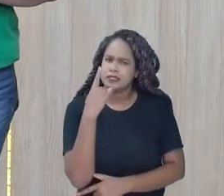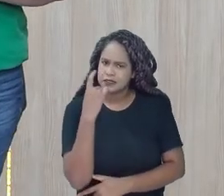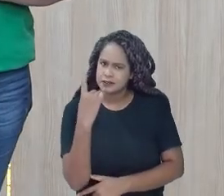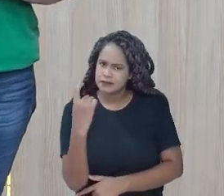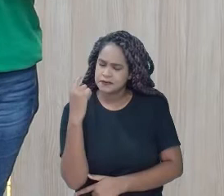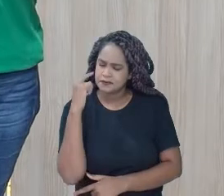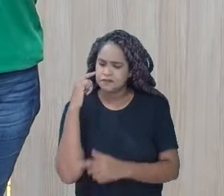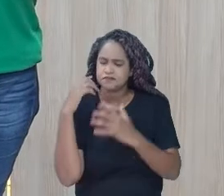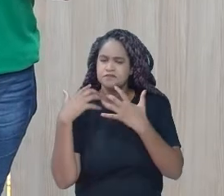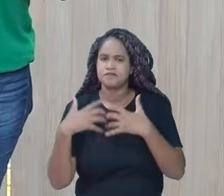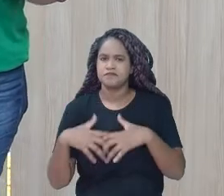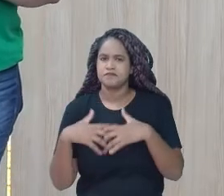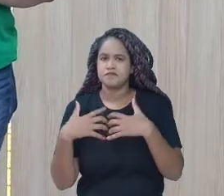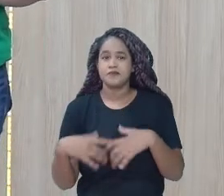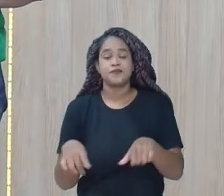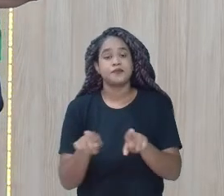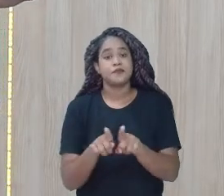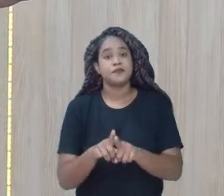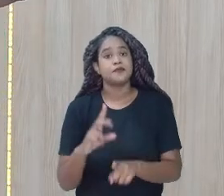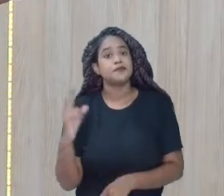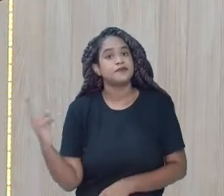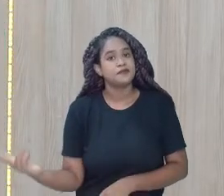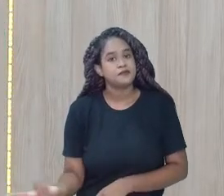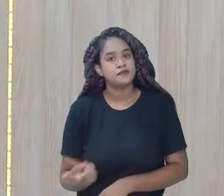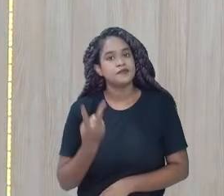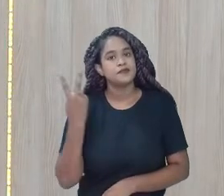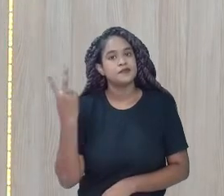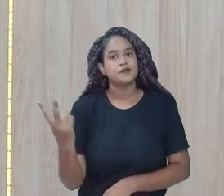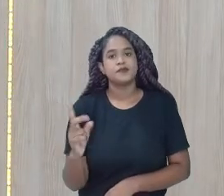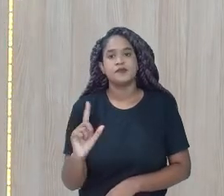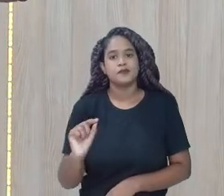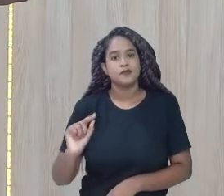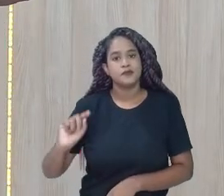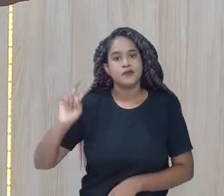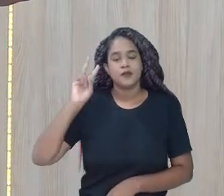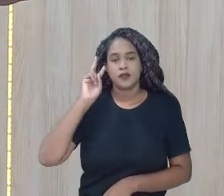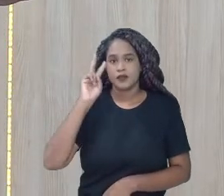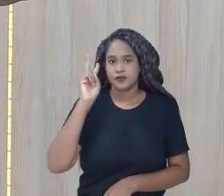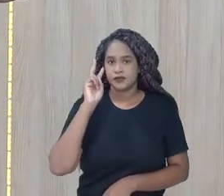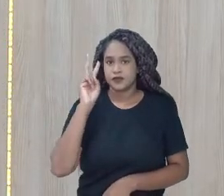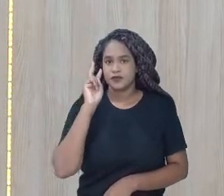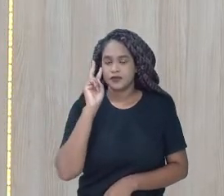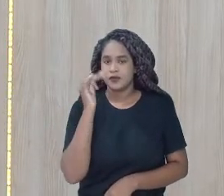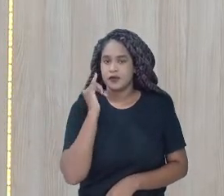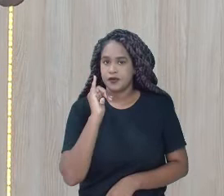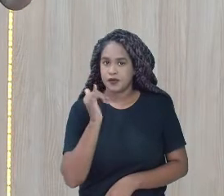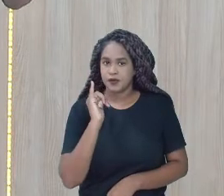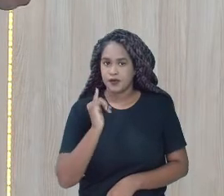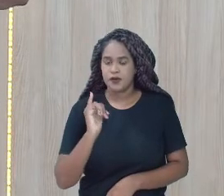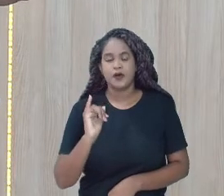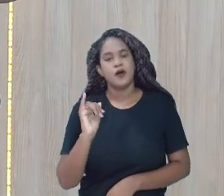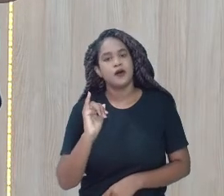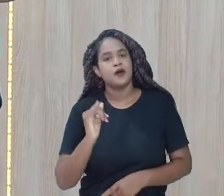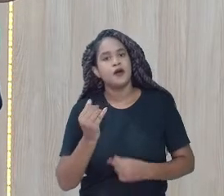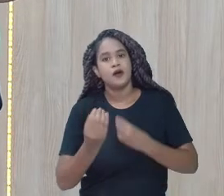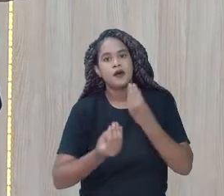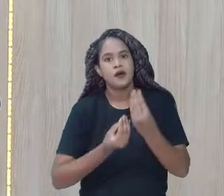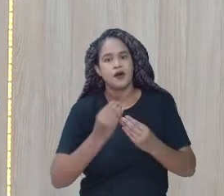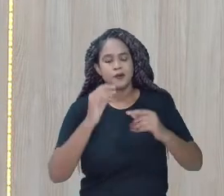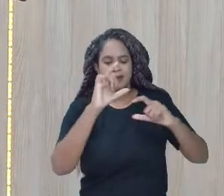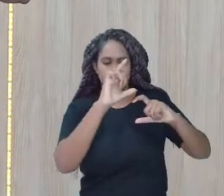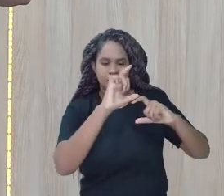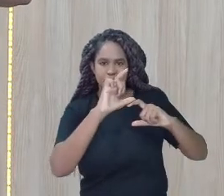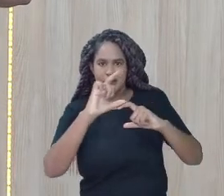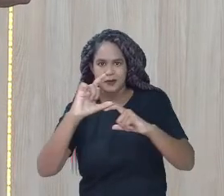sobre isso e valorizarmos as histórias contadas em quadrinhos, as